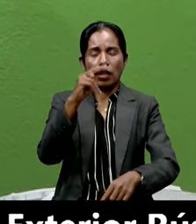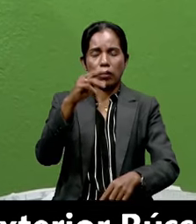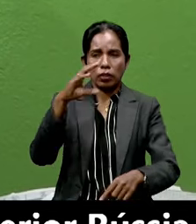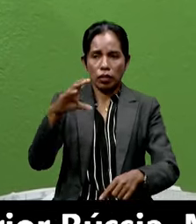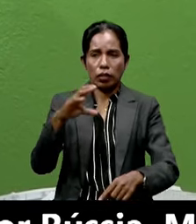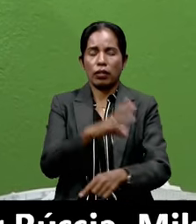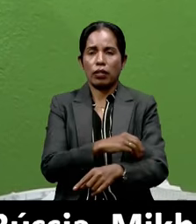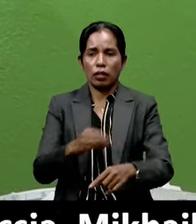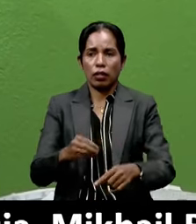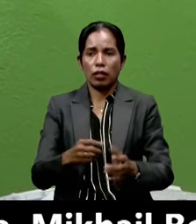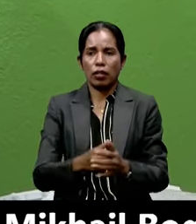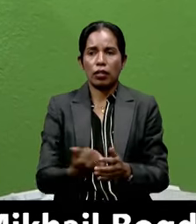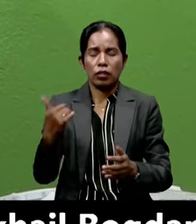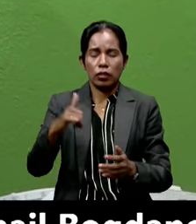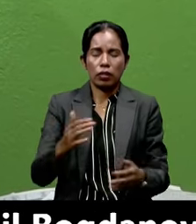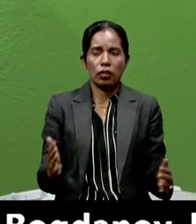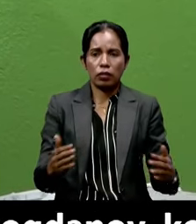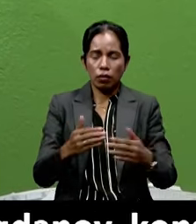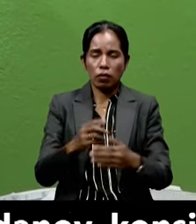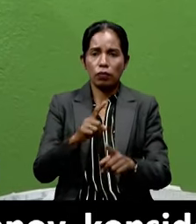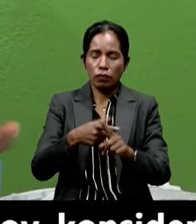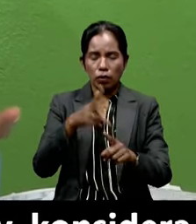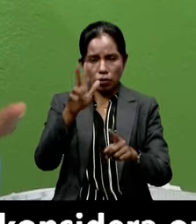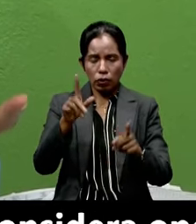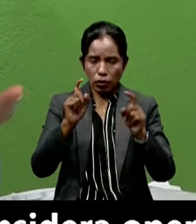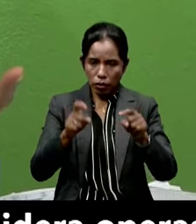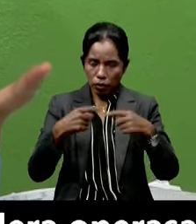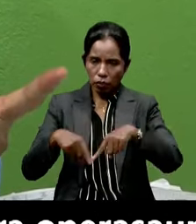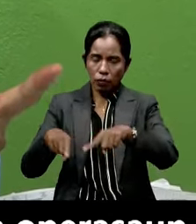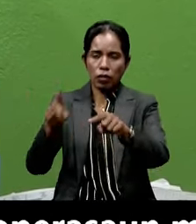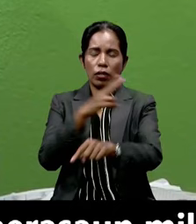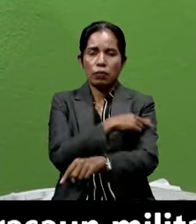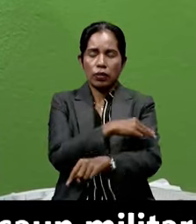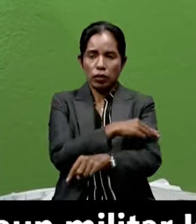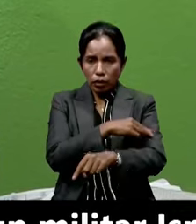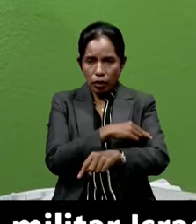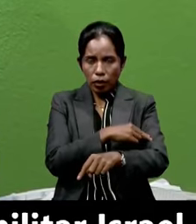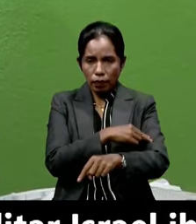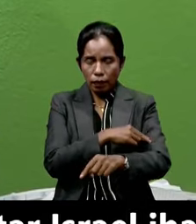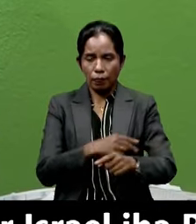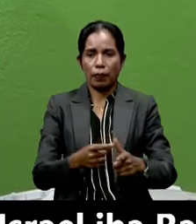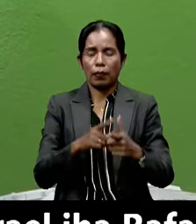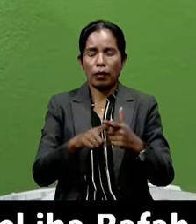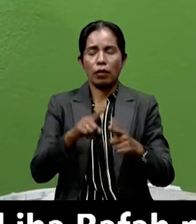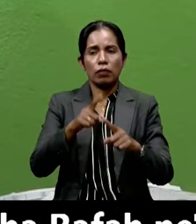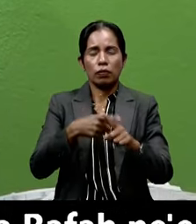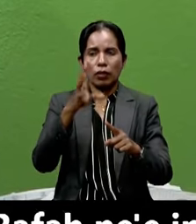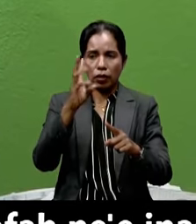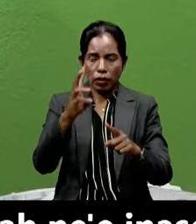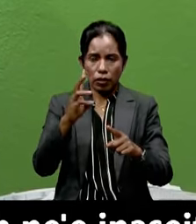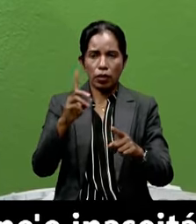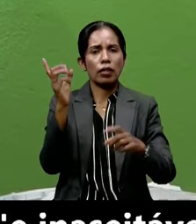antenatal care. Se isin sin rua hala fulan tolo, tem que ba hala checa apona, fulan nen, tem que ba